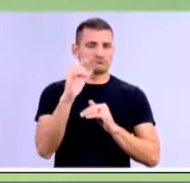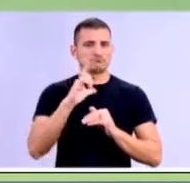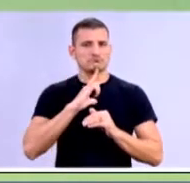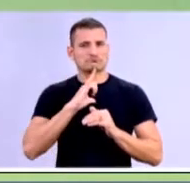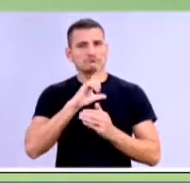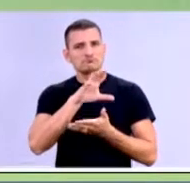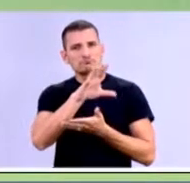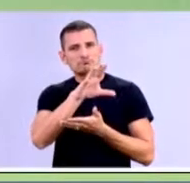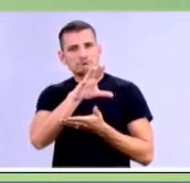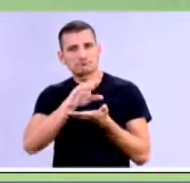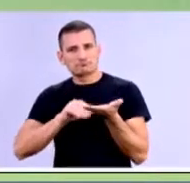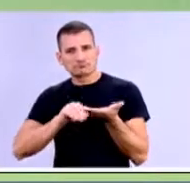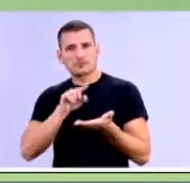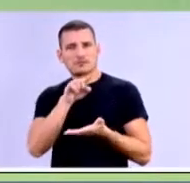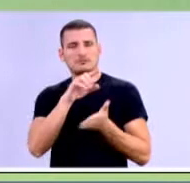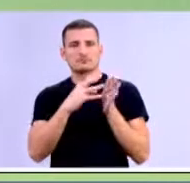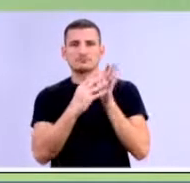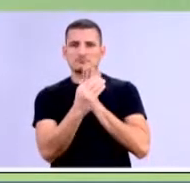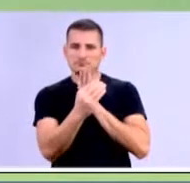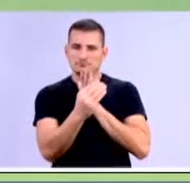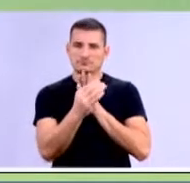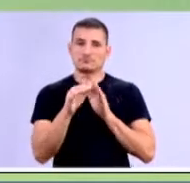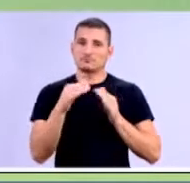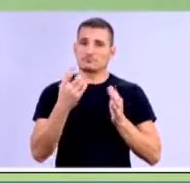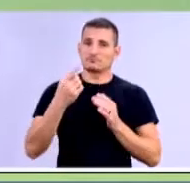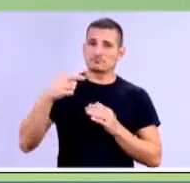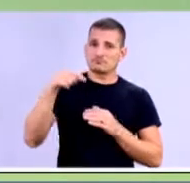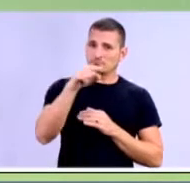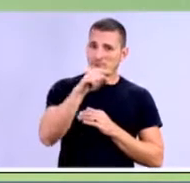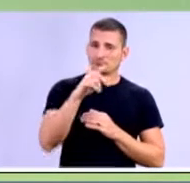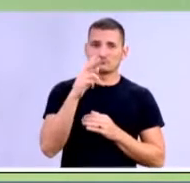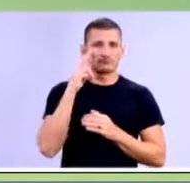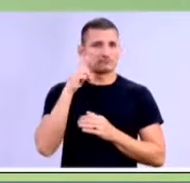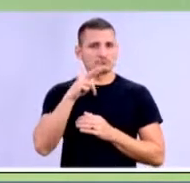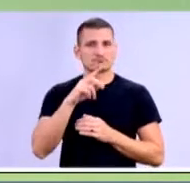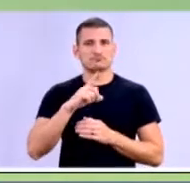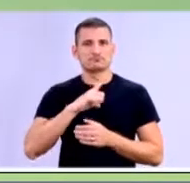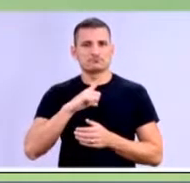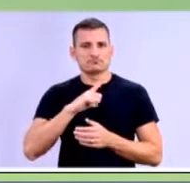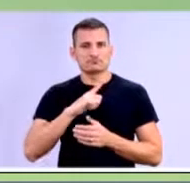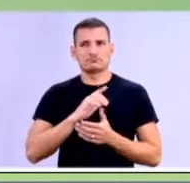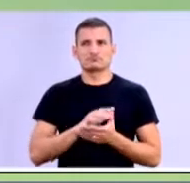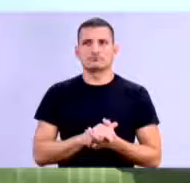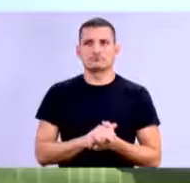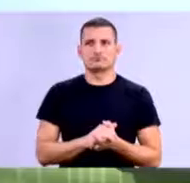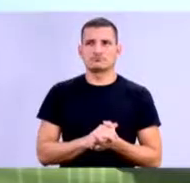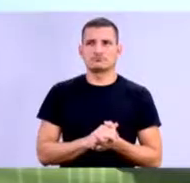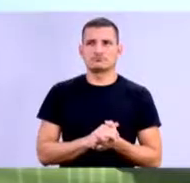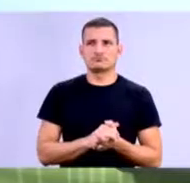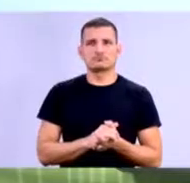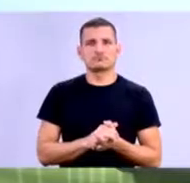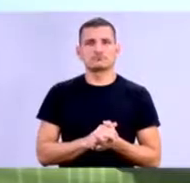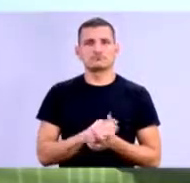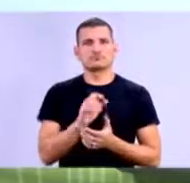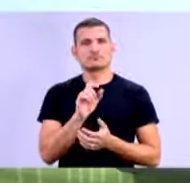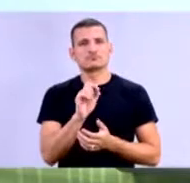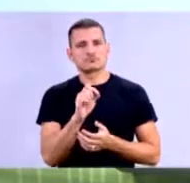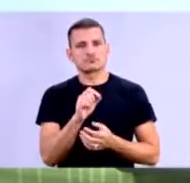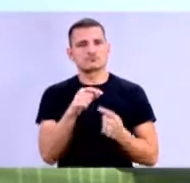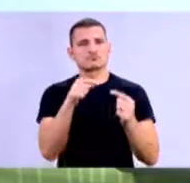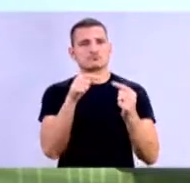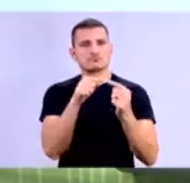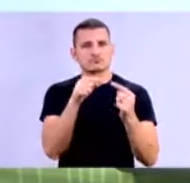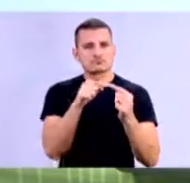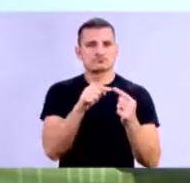Então, você pode perceber aqui, combinamos, está combinado no sistema de tutoria o quê? O tutor,